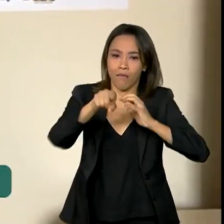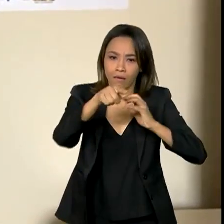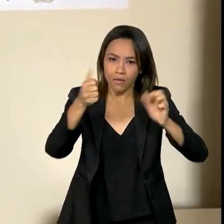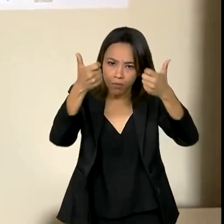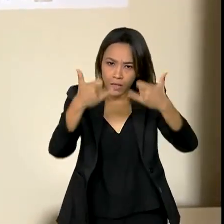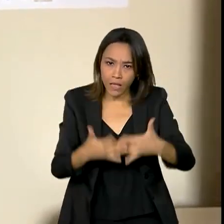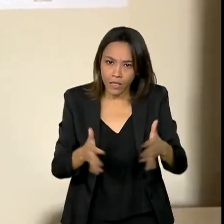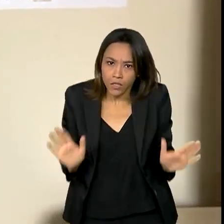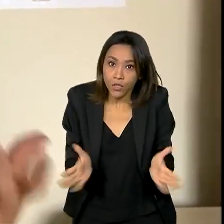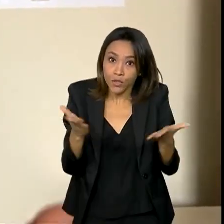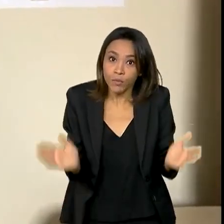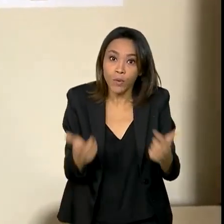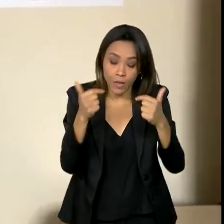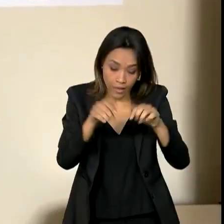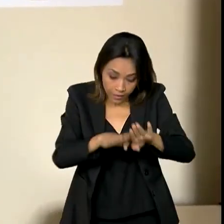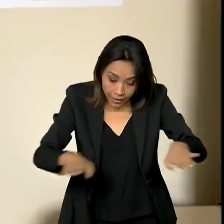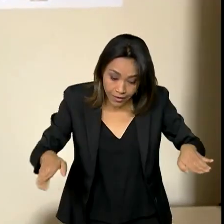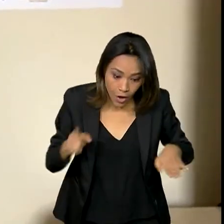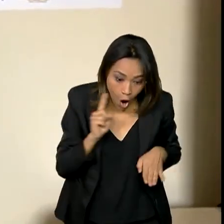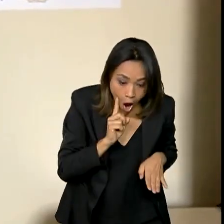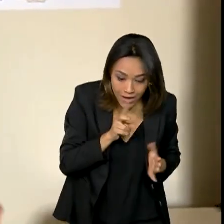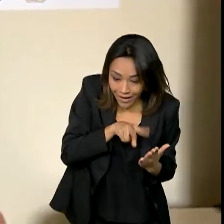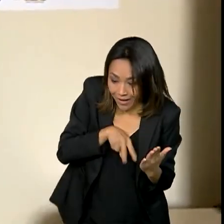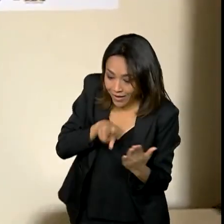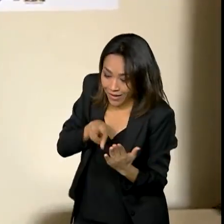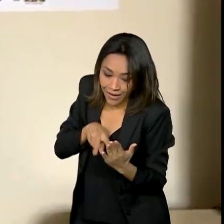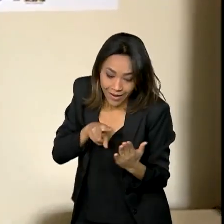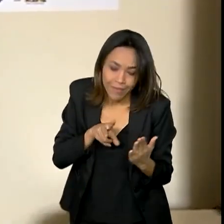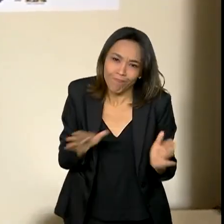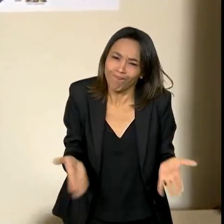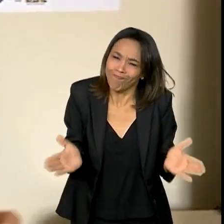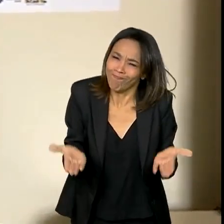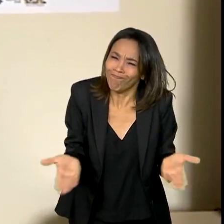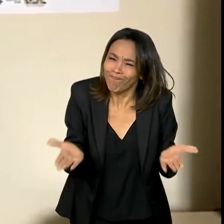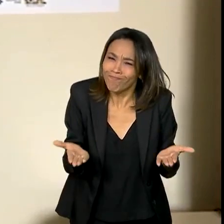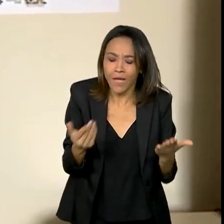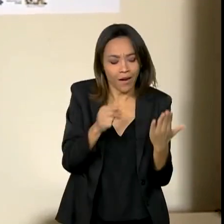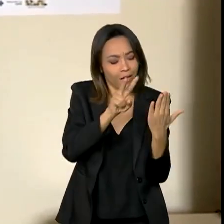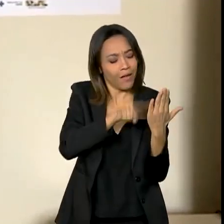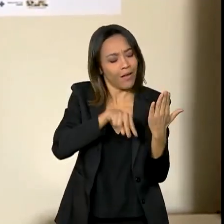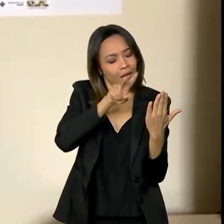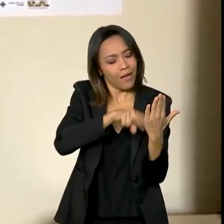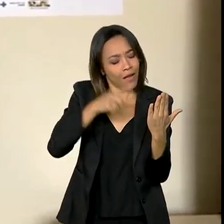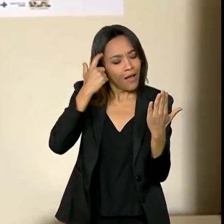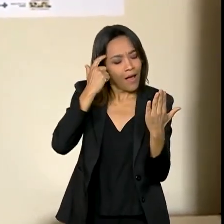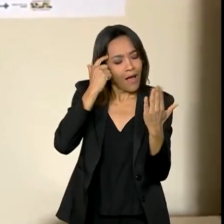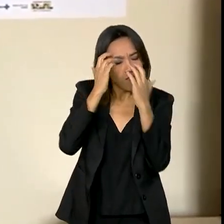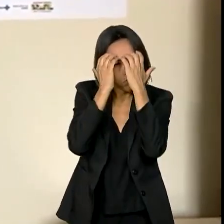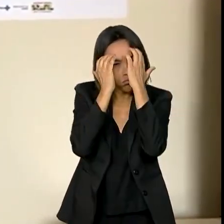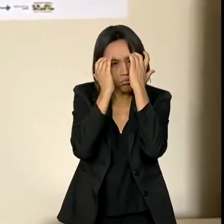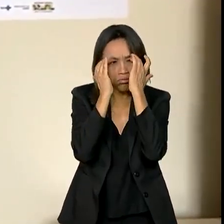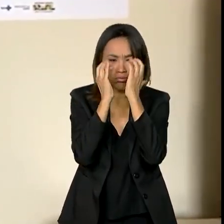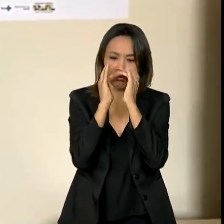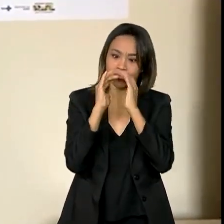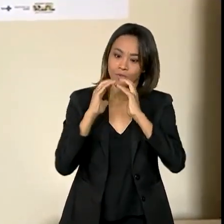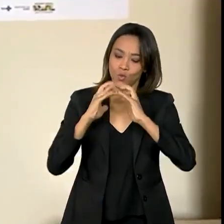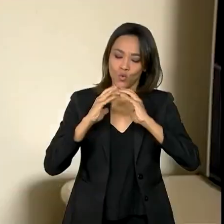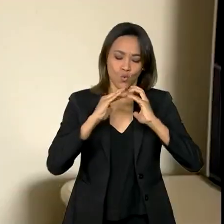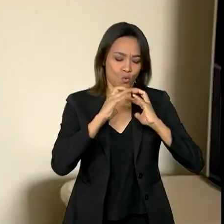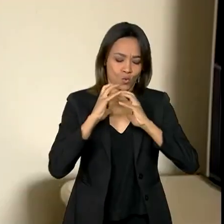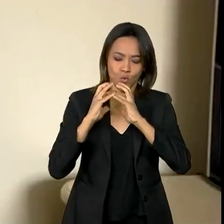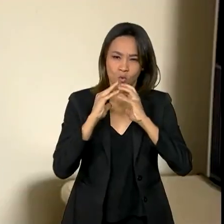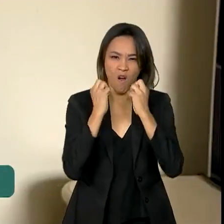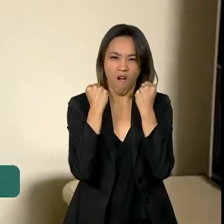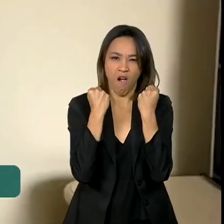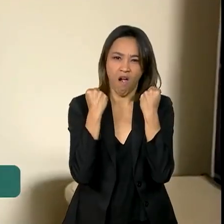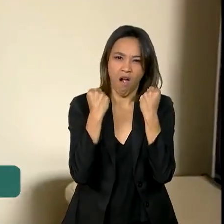criança e especialmente com o hábito da leitura, a gente vai conseguir fazer com que essas conexões elas sejam mais fortes.